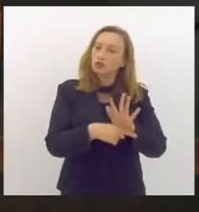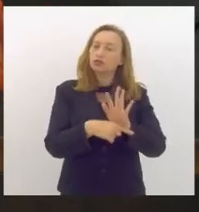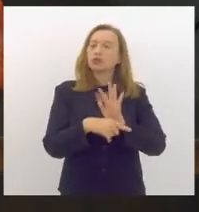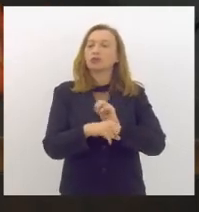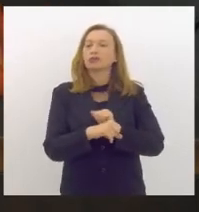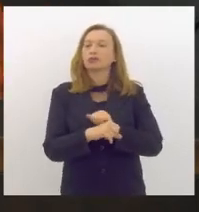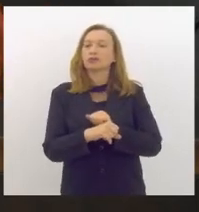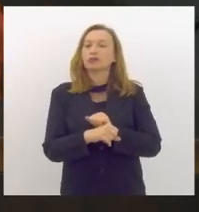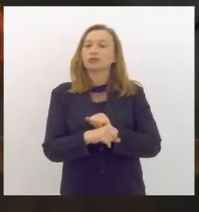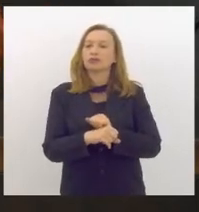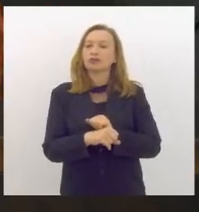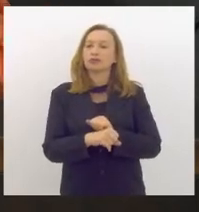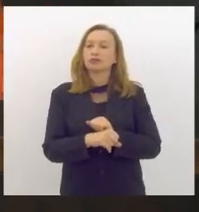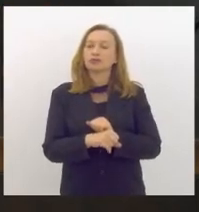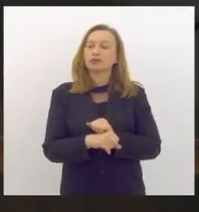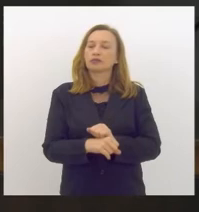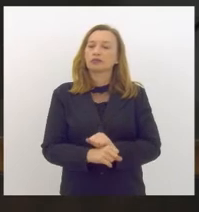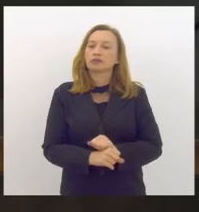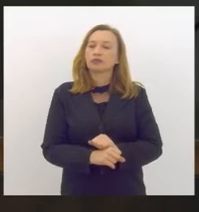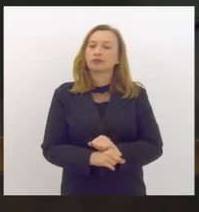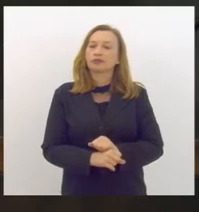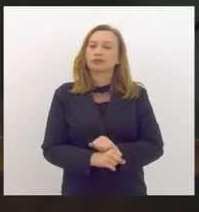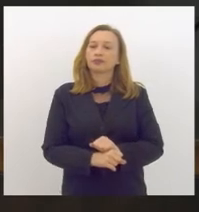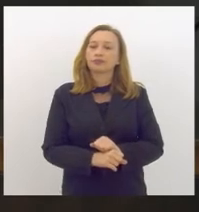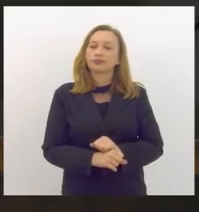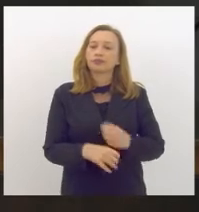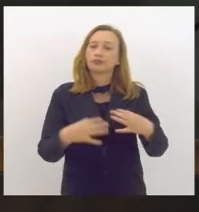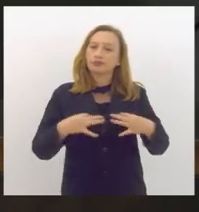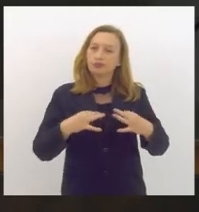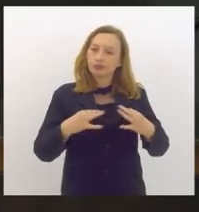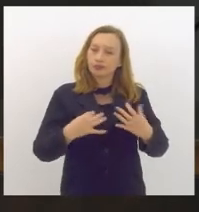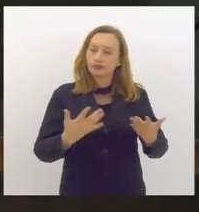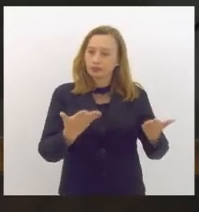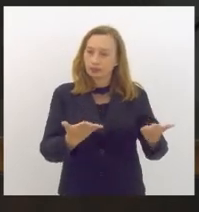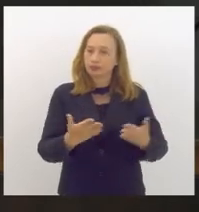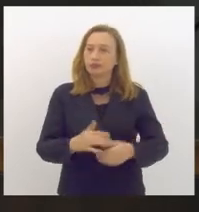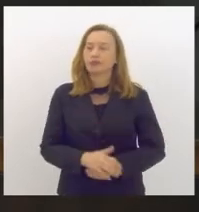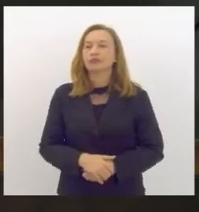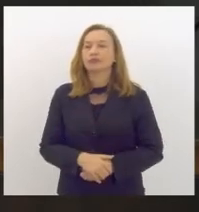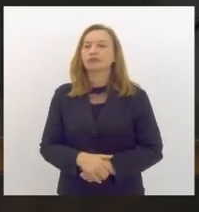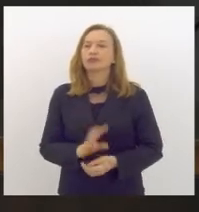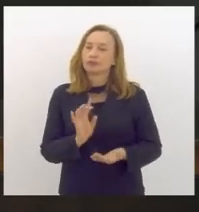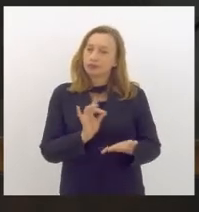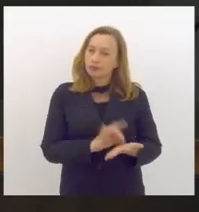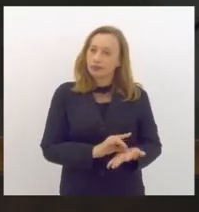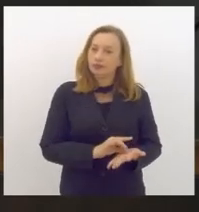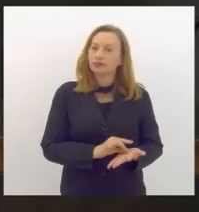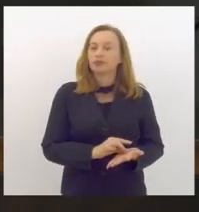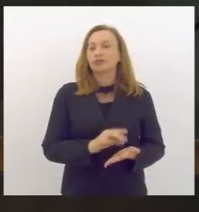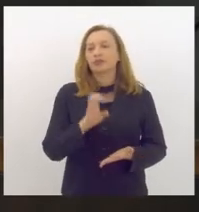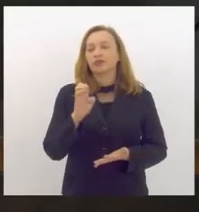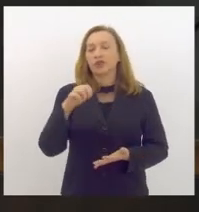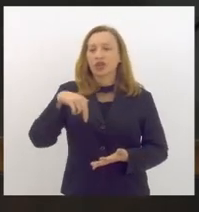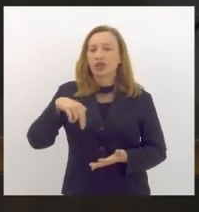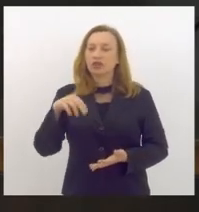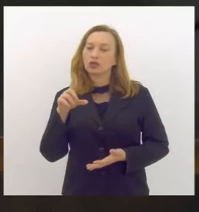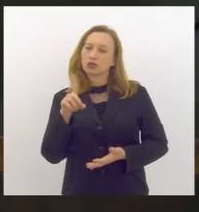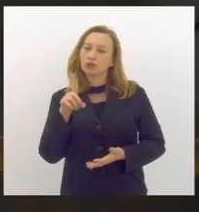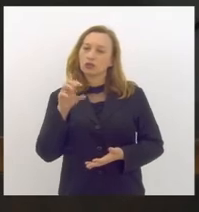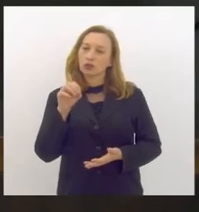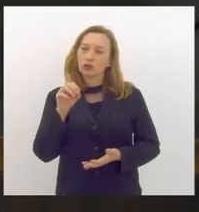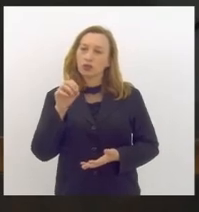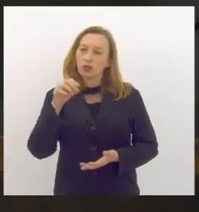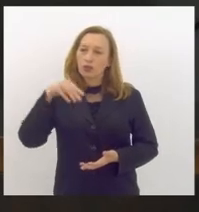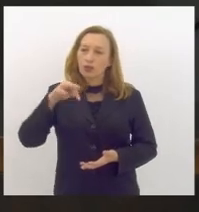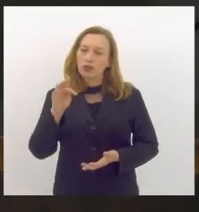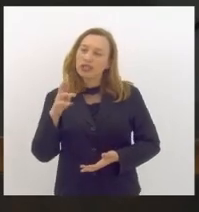ao estar ali servindo voluntariamente. Na realidade, a endometriose